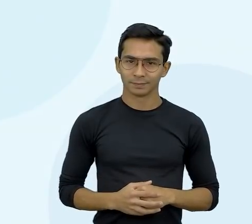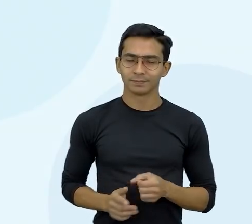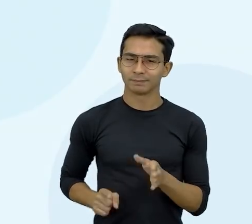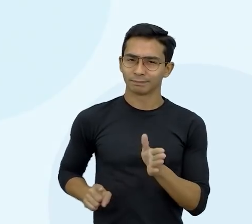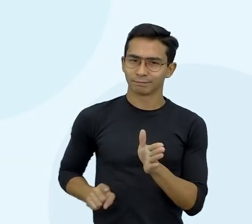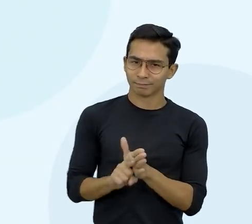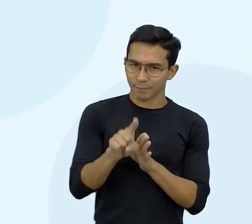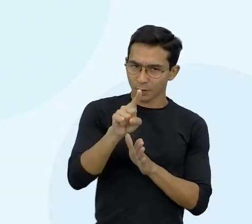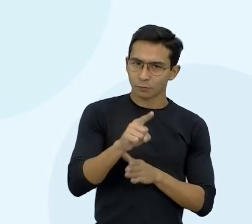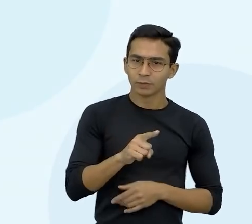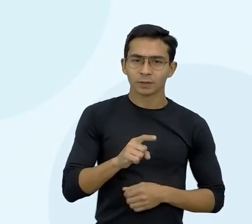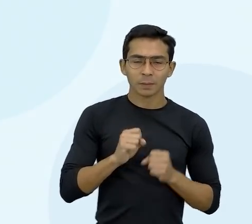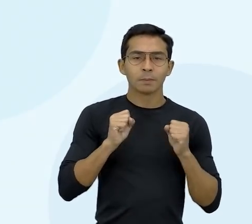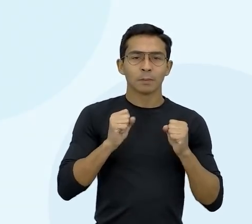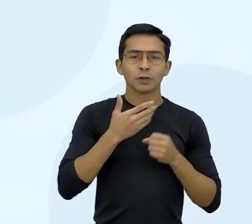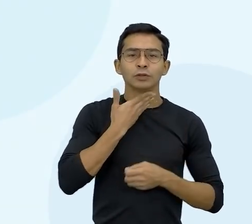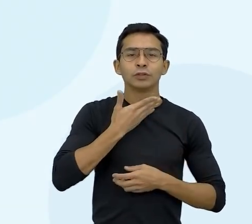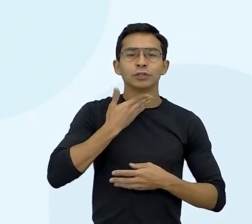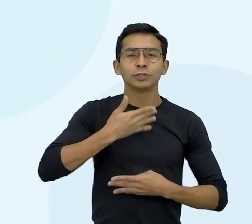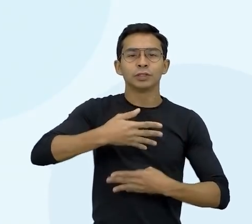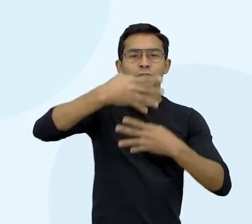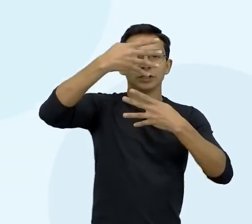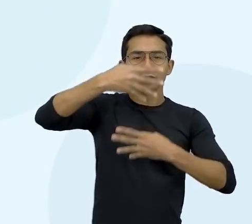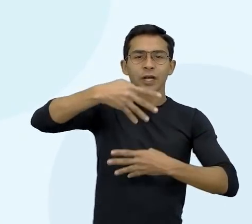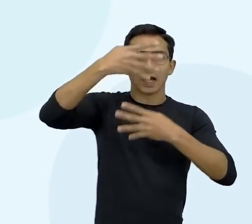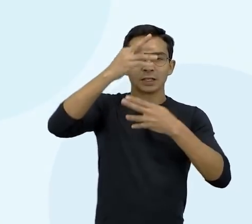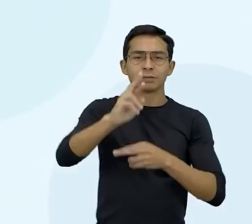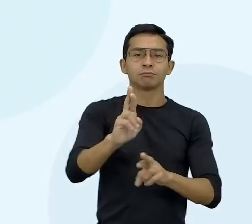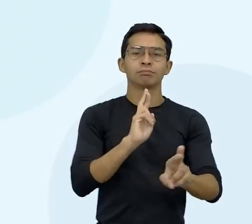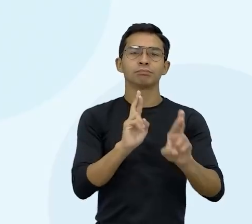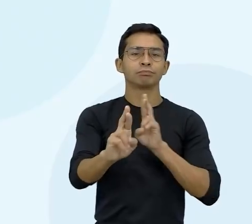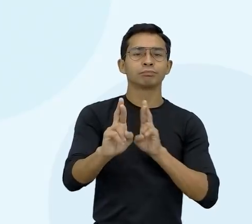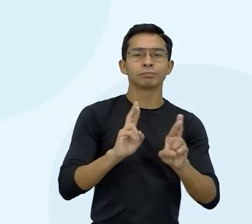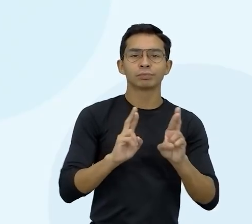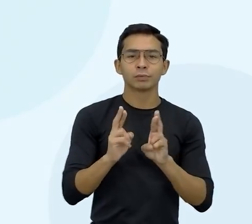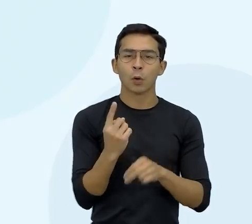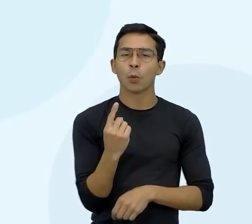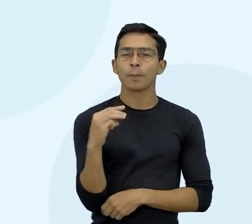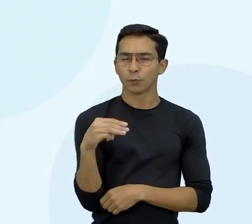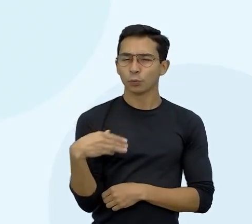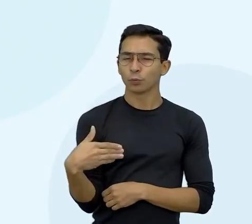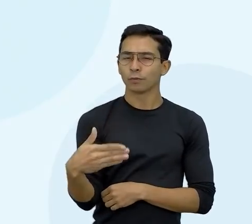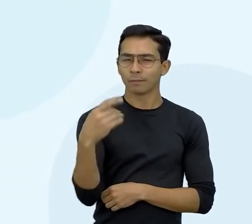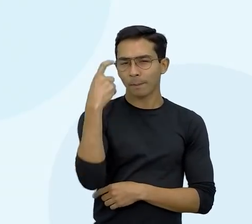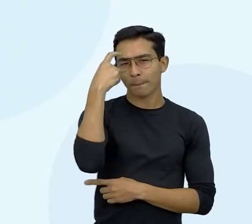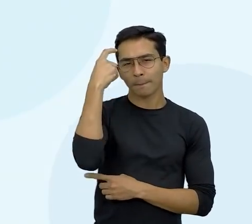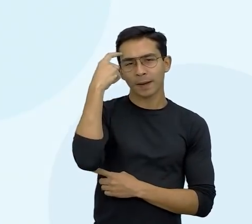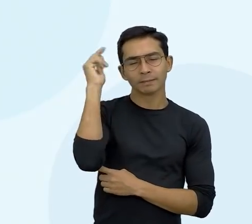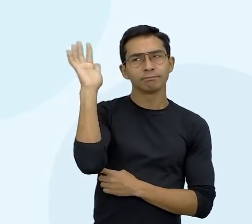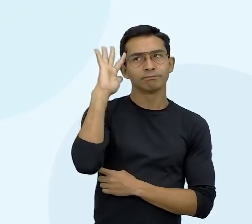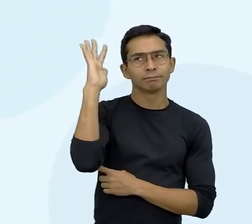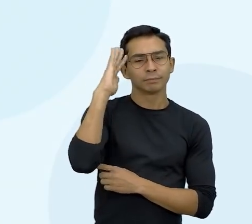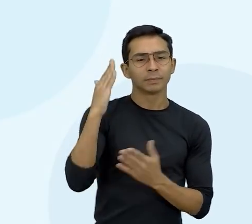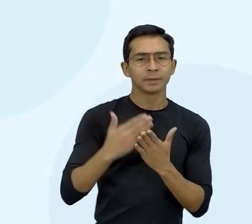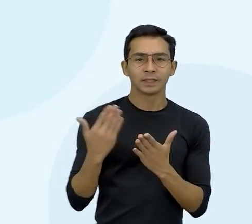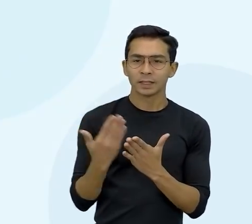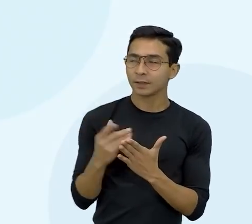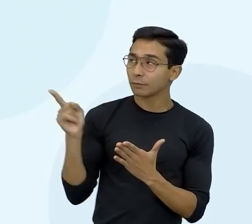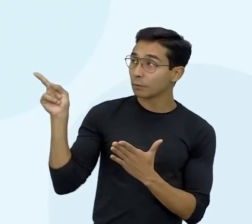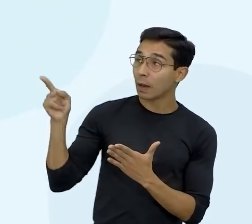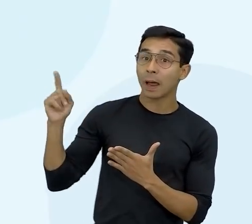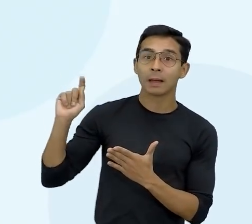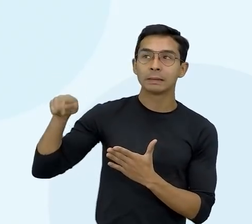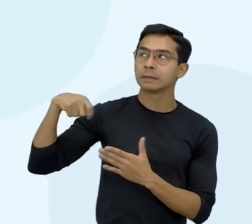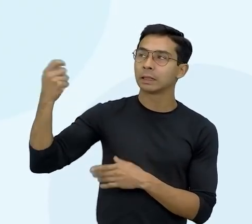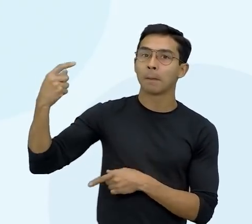para vocês aí no chat. Um minutinho para vocês pensarem o que faz dessa obra literária uma obra polêmica.